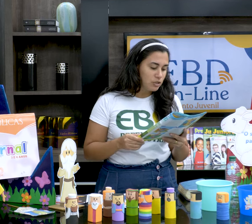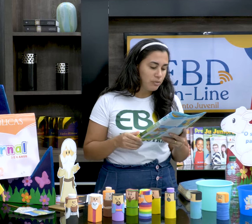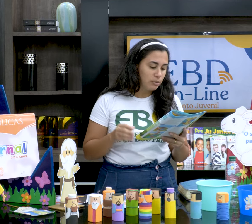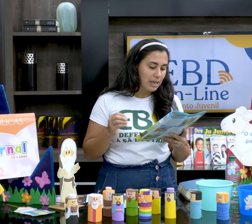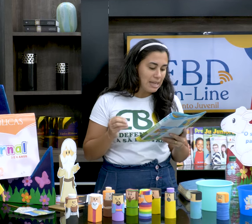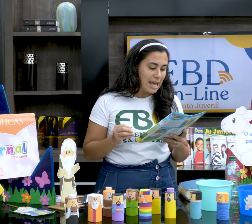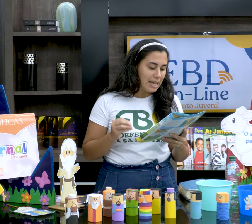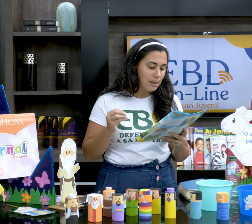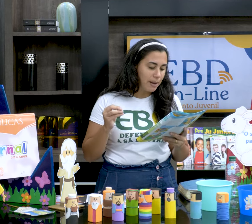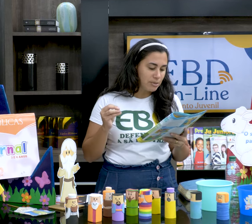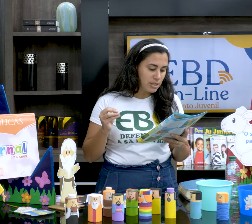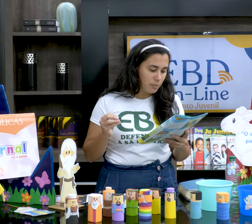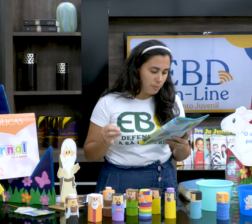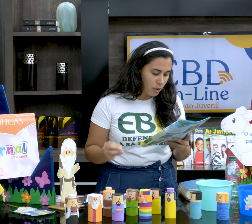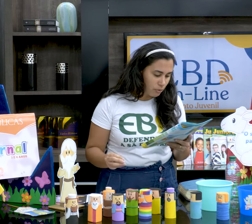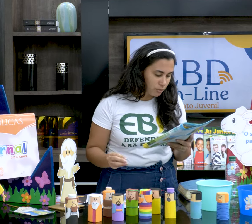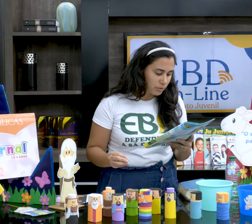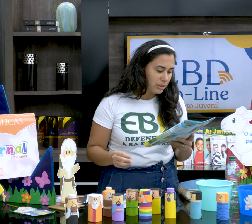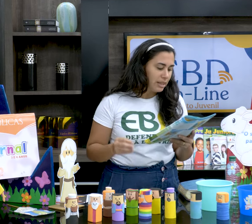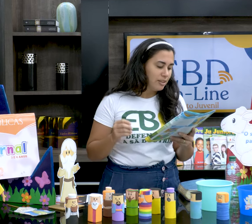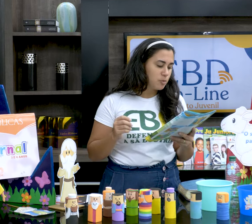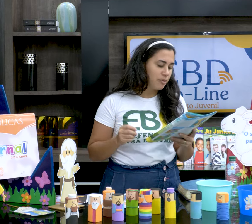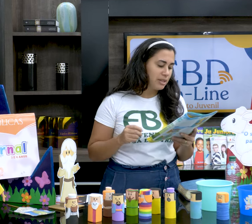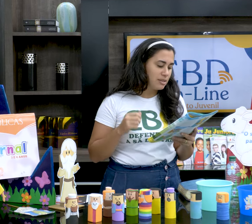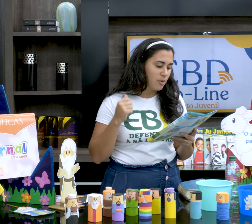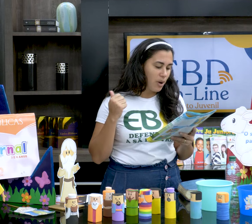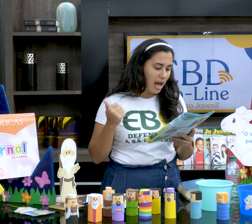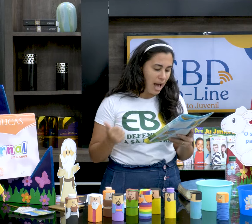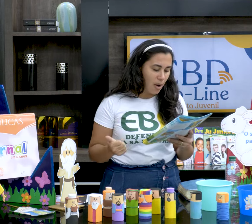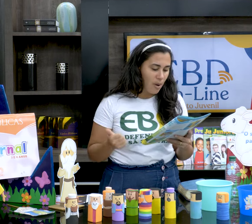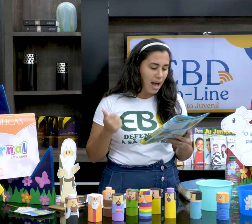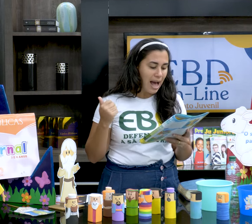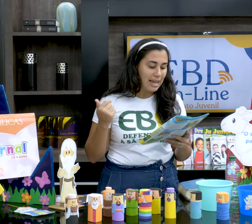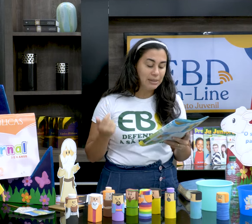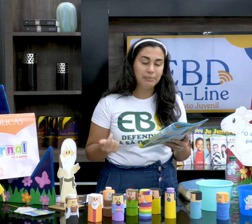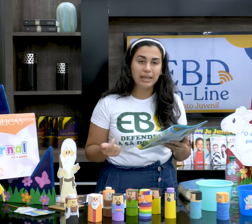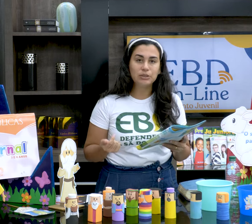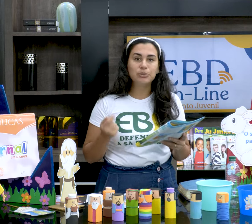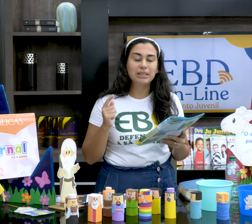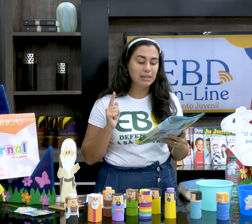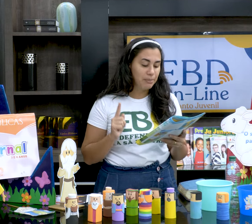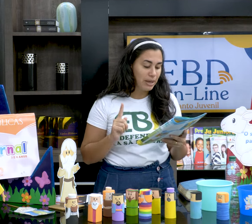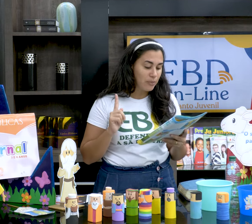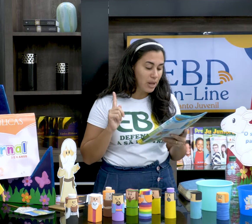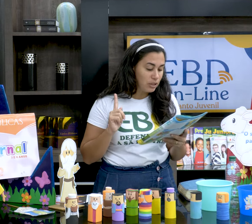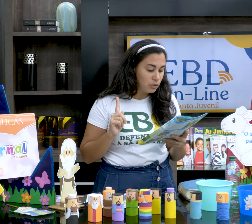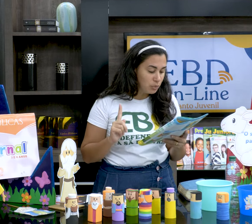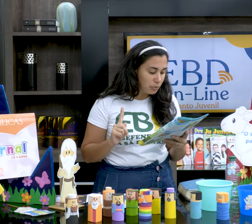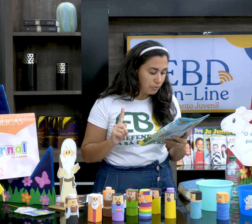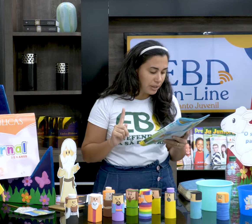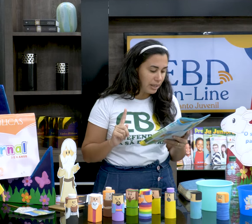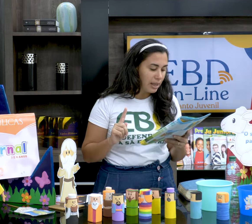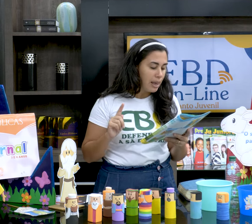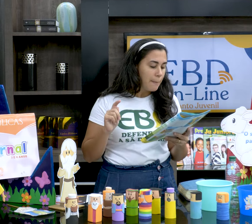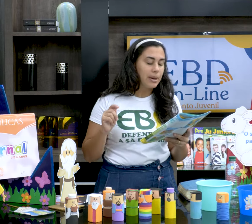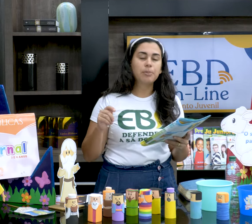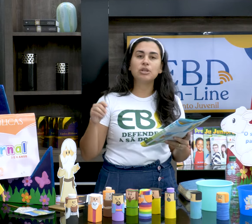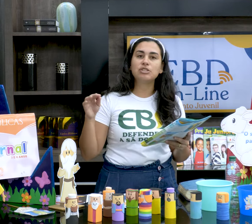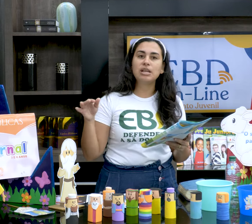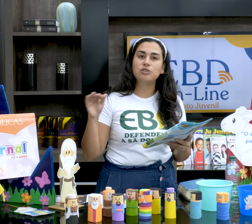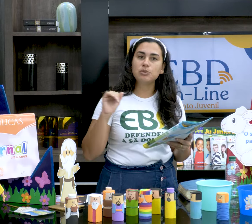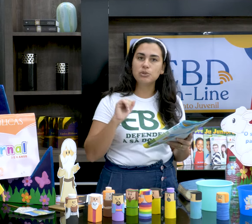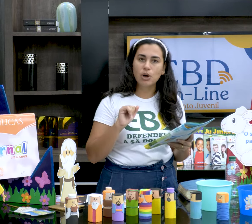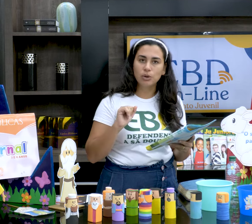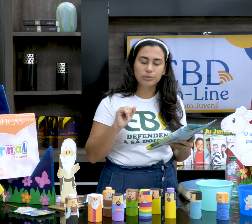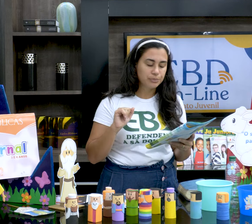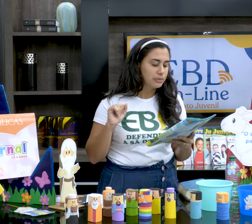Céu não deixou faltar nada para o seu povo. Deus providenciou água, alimento e também uma nuvem para